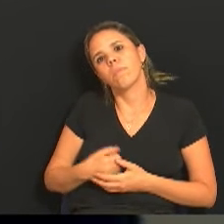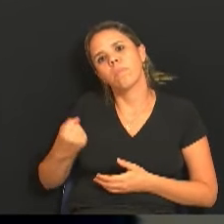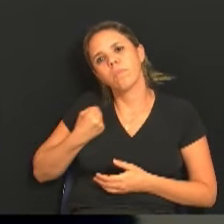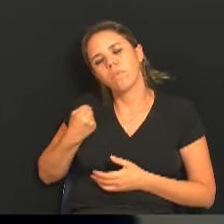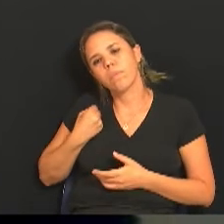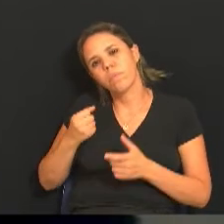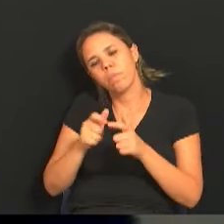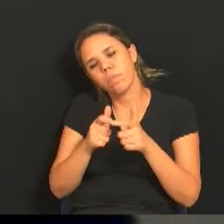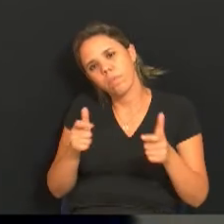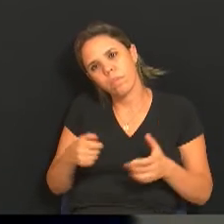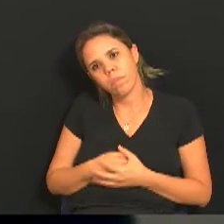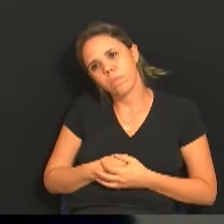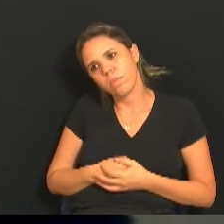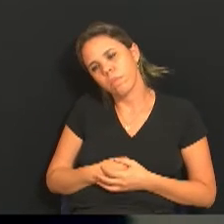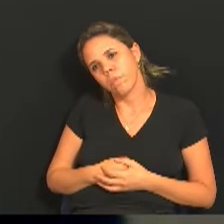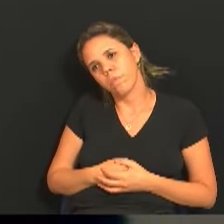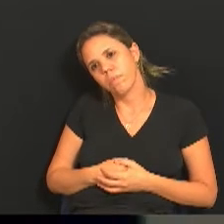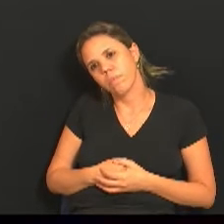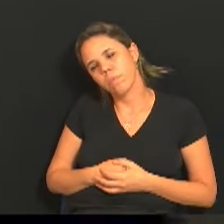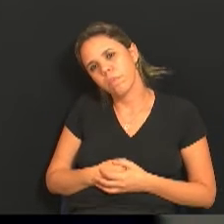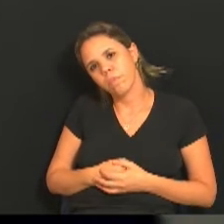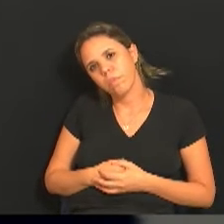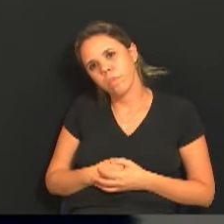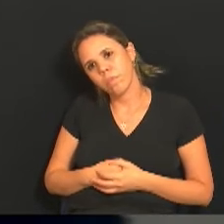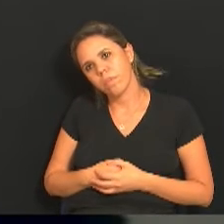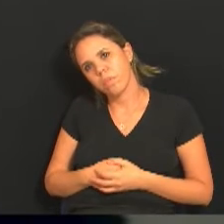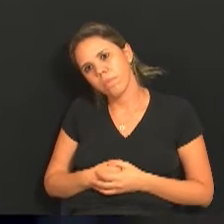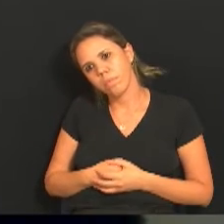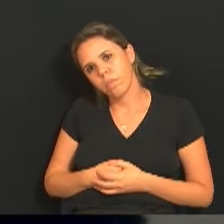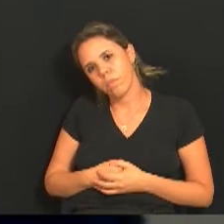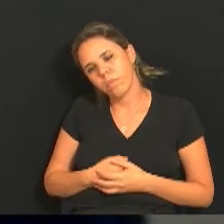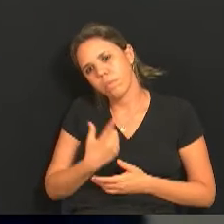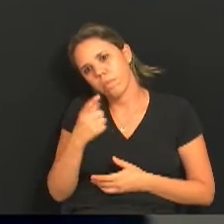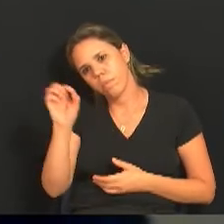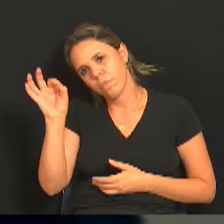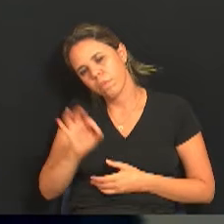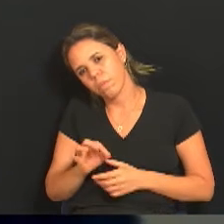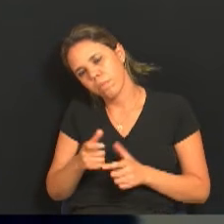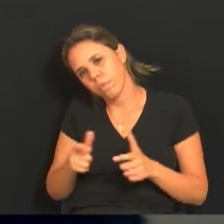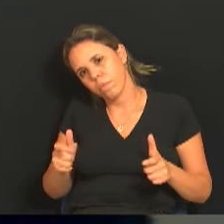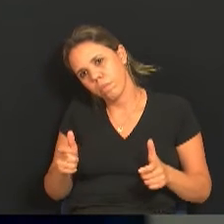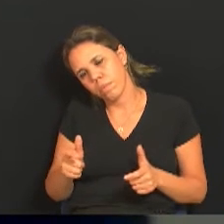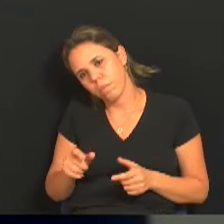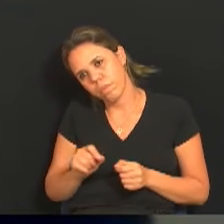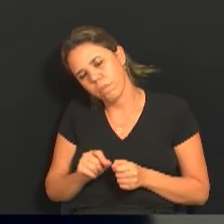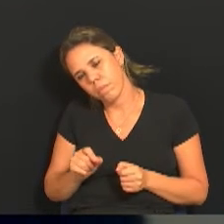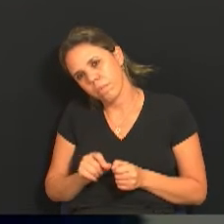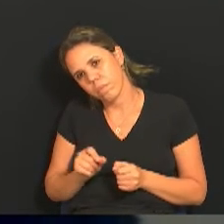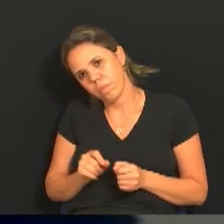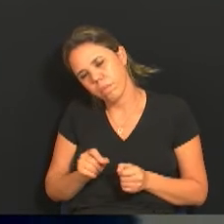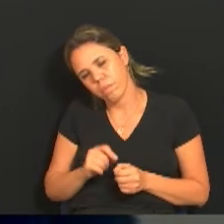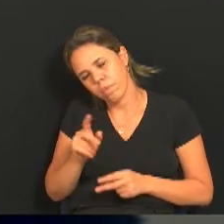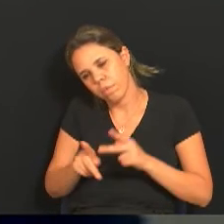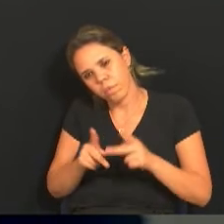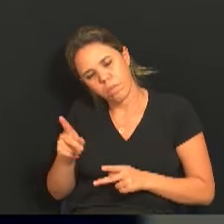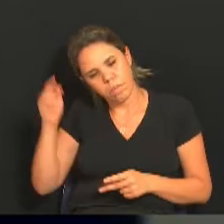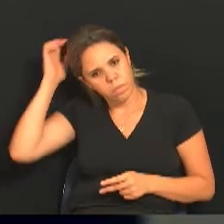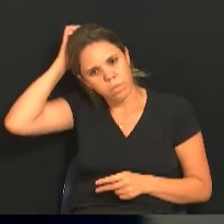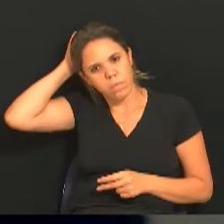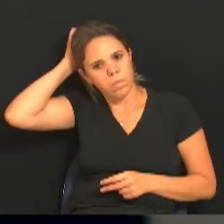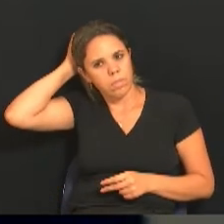aumentado. Tem ano que aumenta 10%. A última contagem que a gente fez, a população era em torno